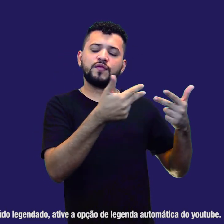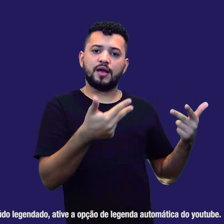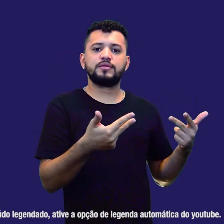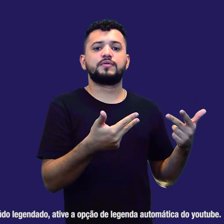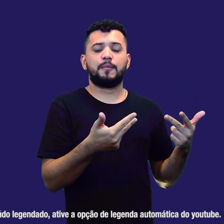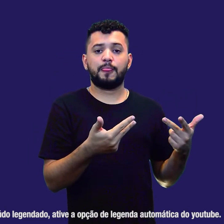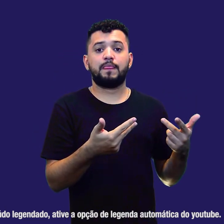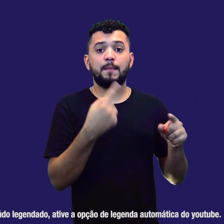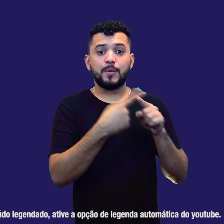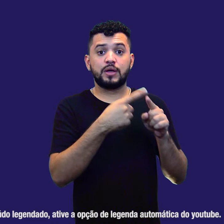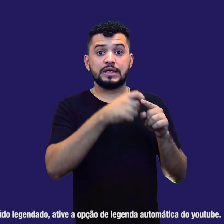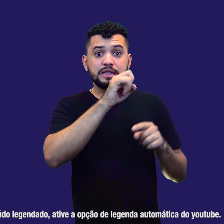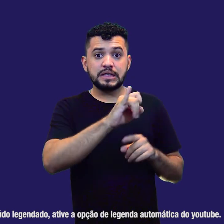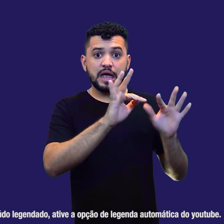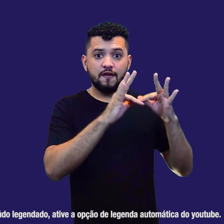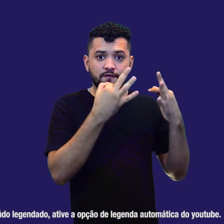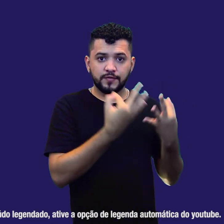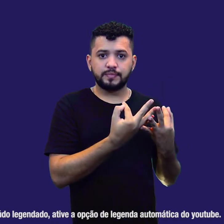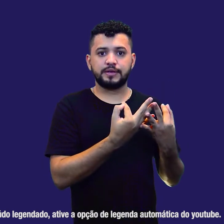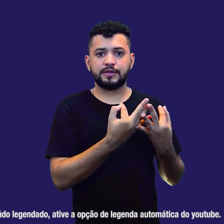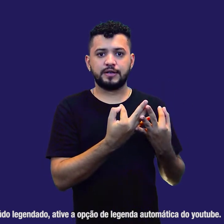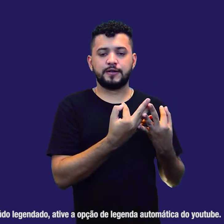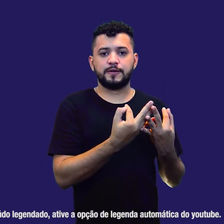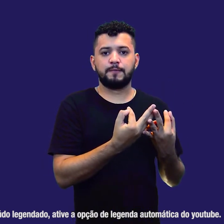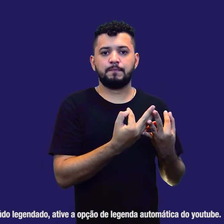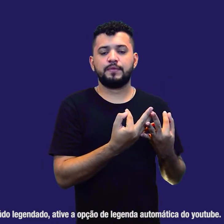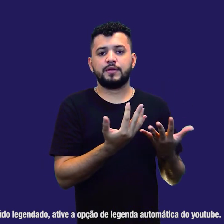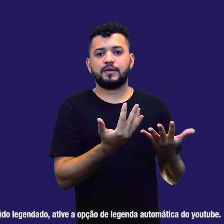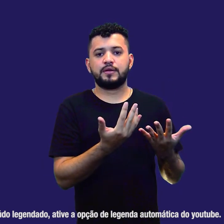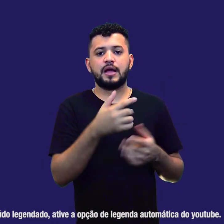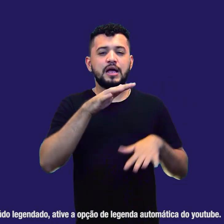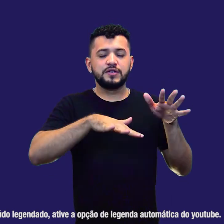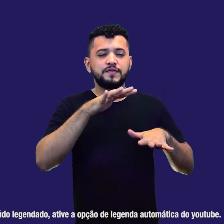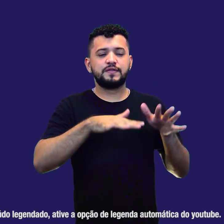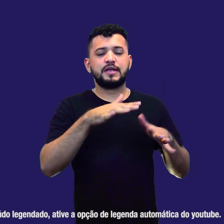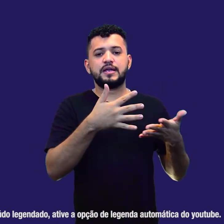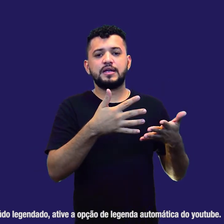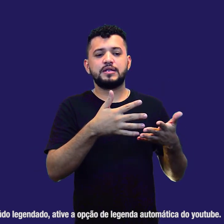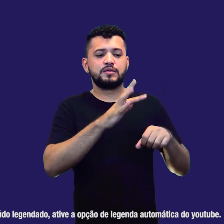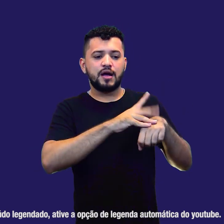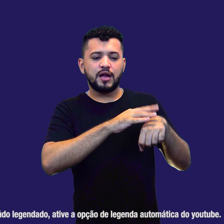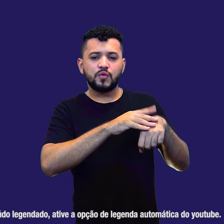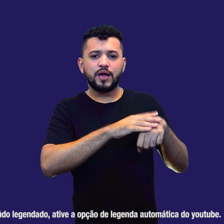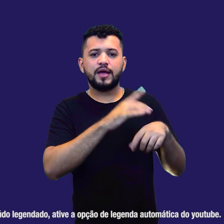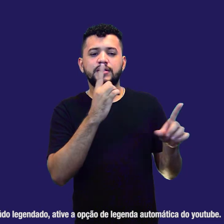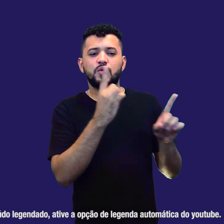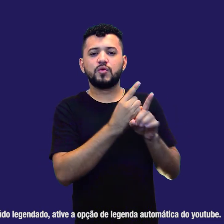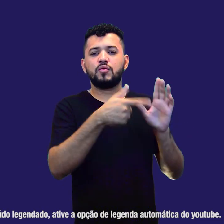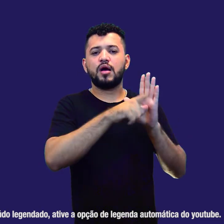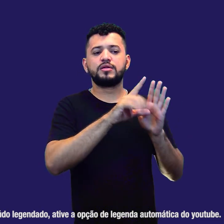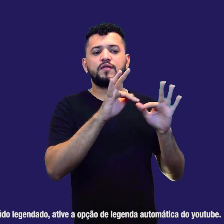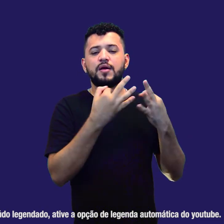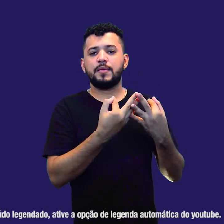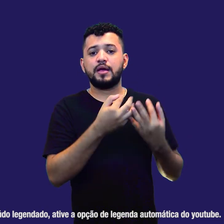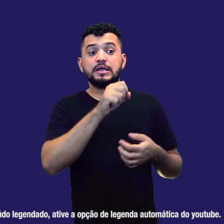Se a família não teve, se já não é o segundo filho da família com aquela doença, se a família já